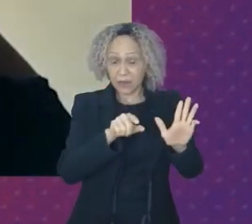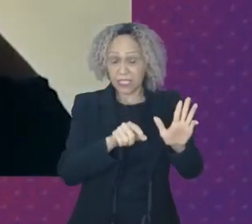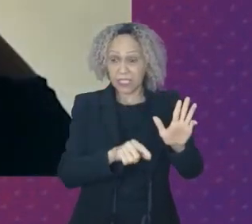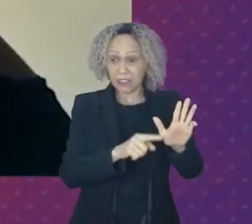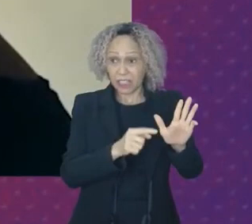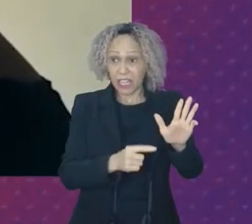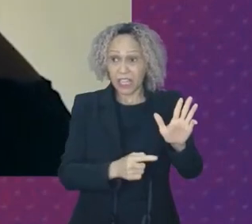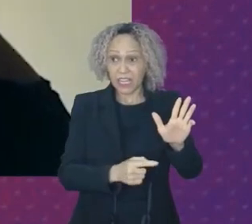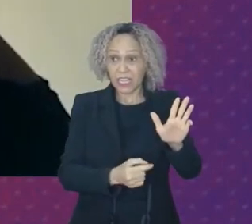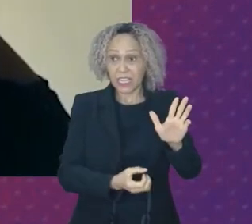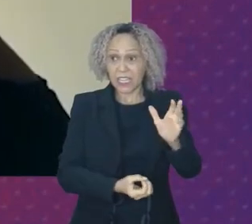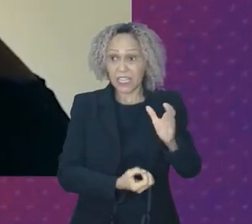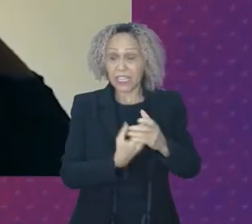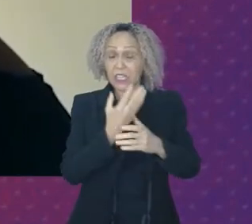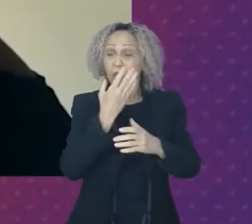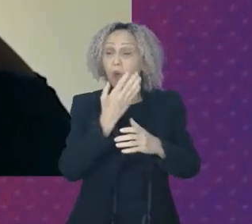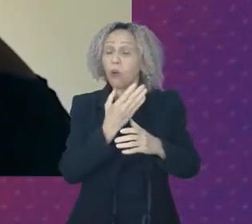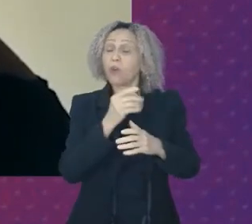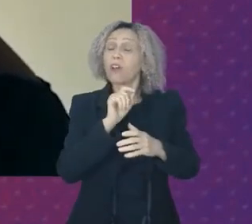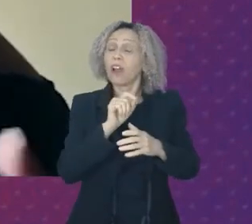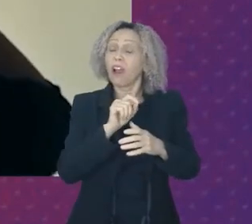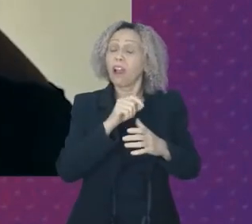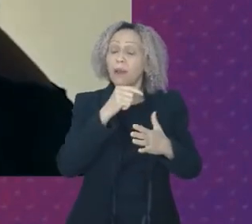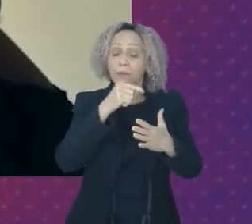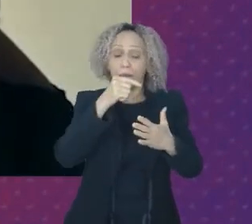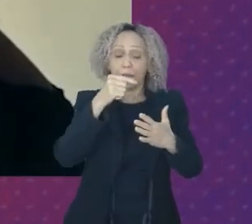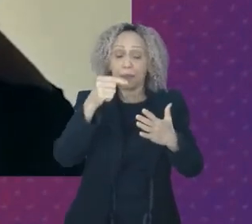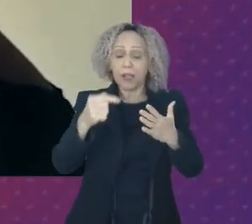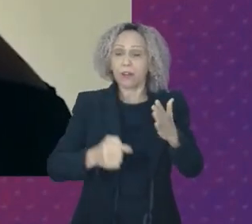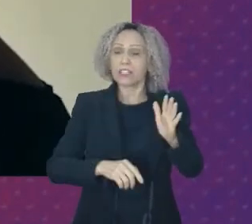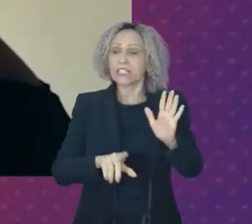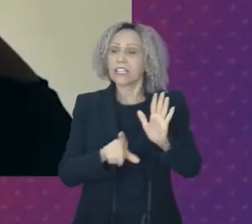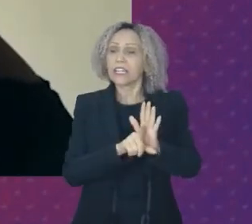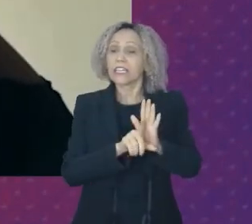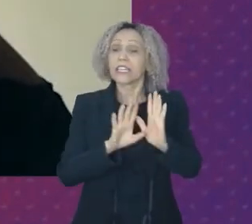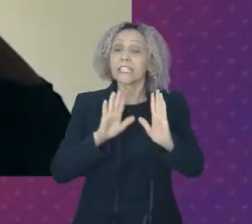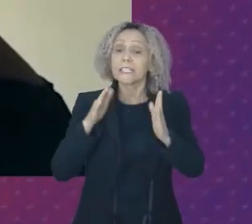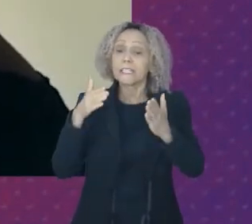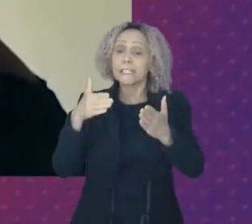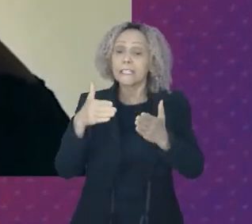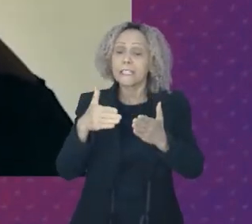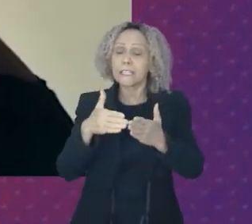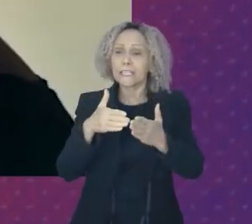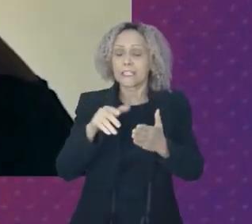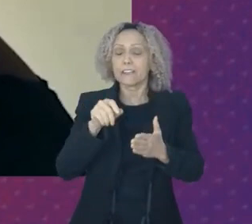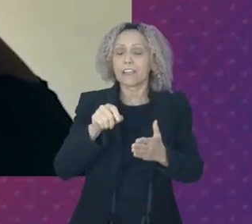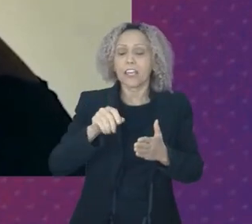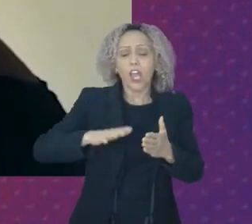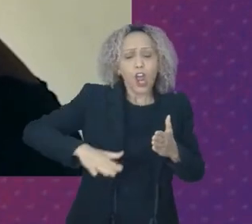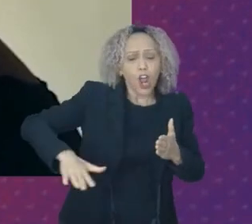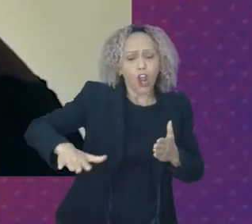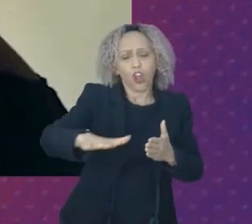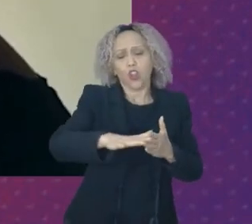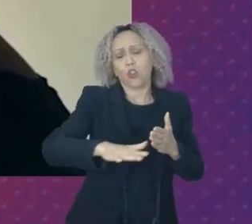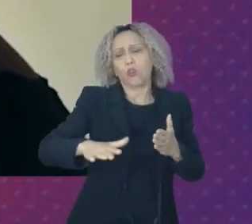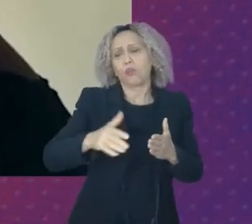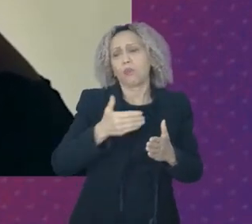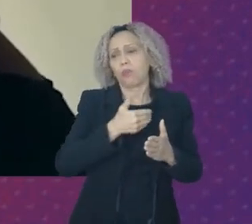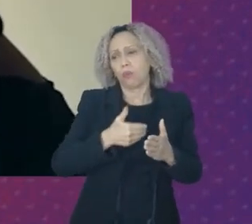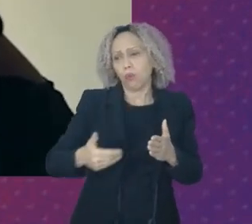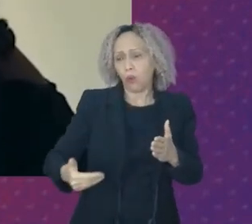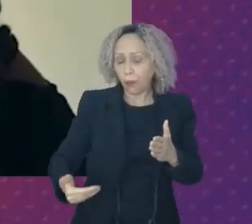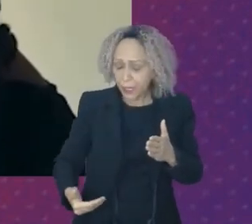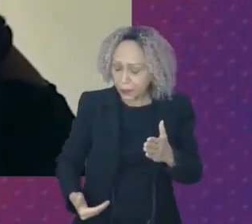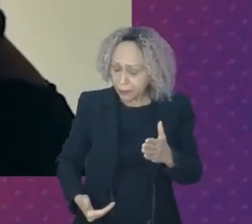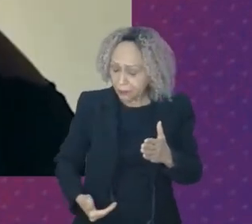é com certeza de interesse público. Todas as mulheres do nosso país são diretamente afetadas por esse pacote que o presidente Lula